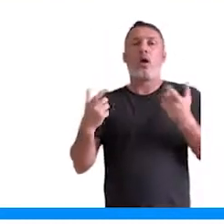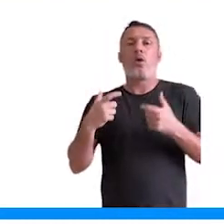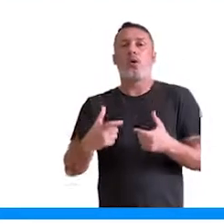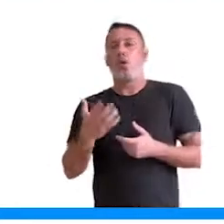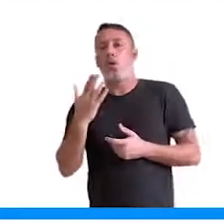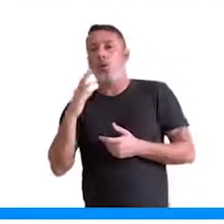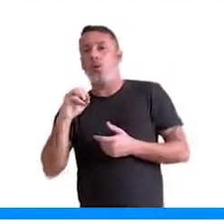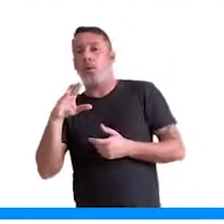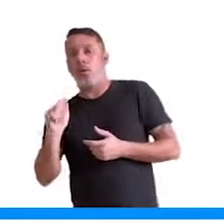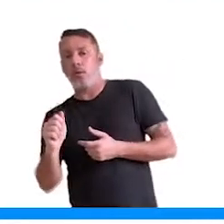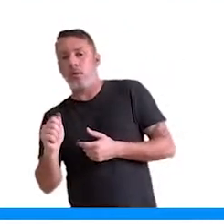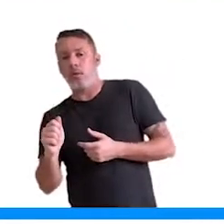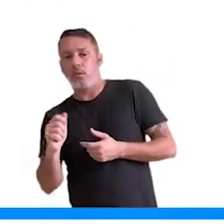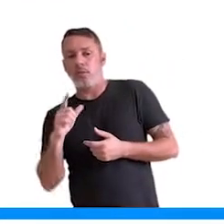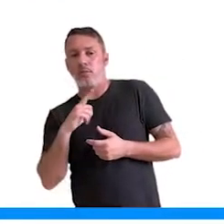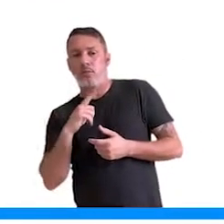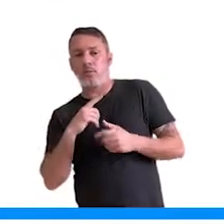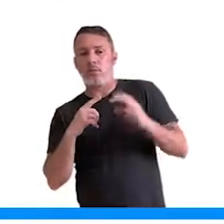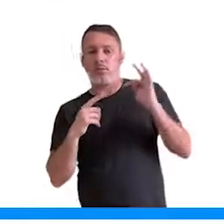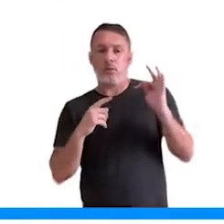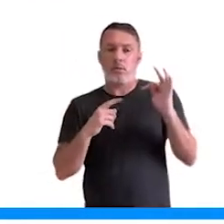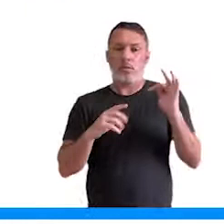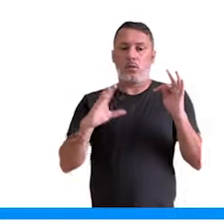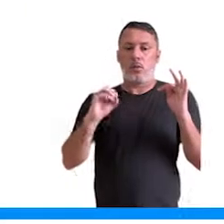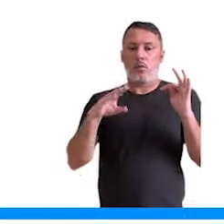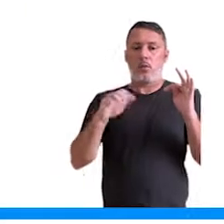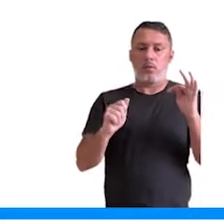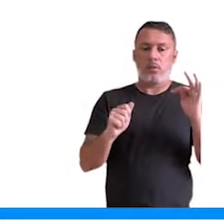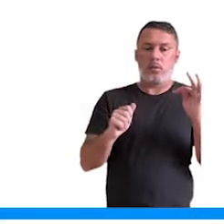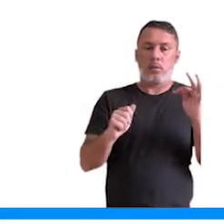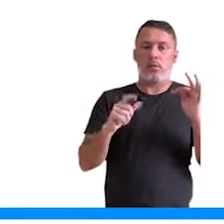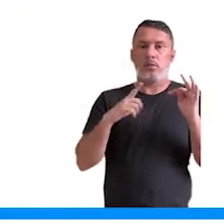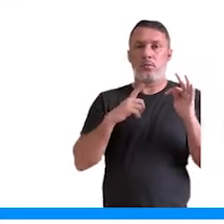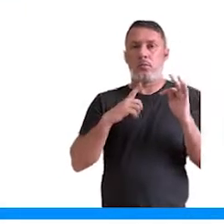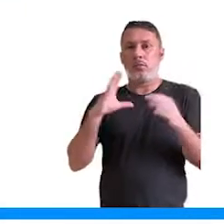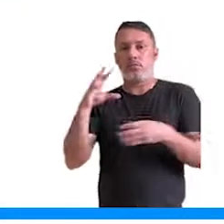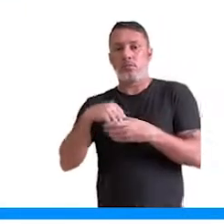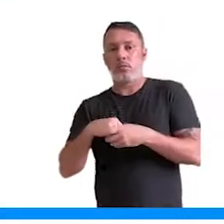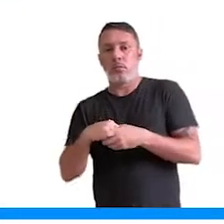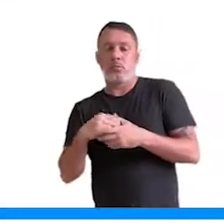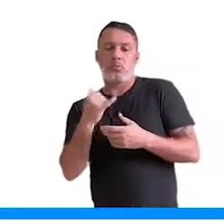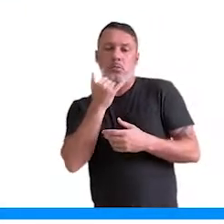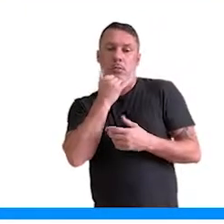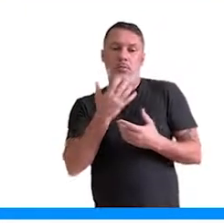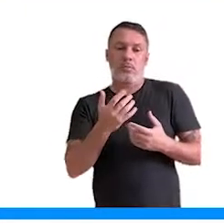para coma. Coma, ele, usted, ou coma,